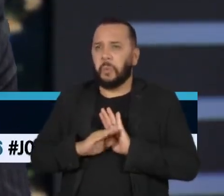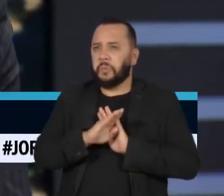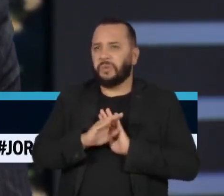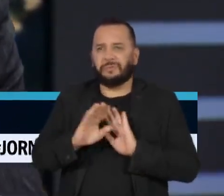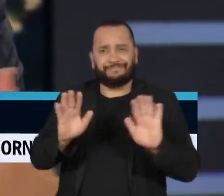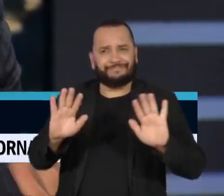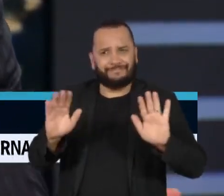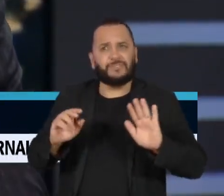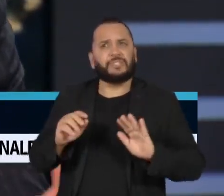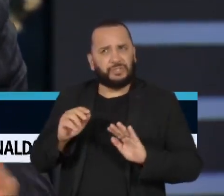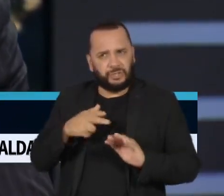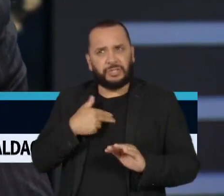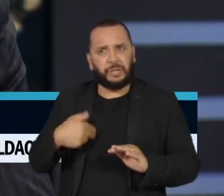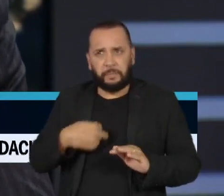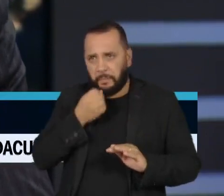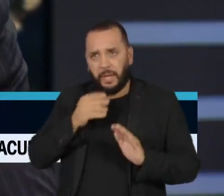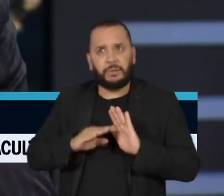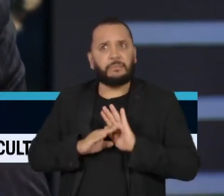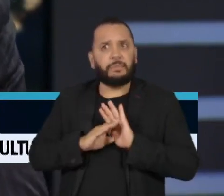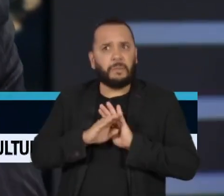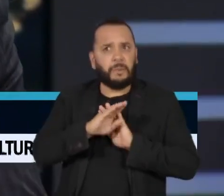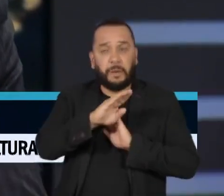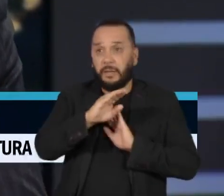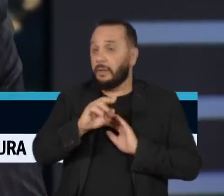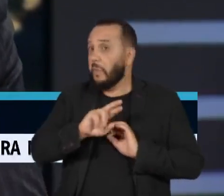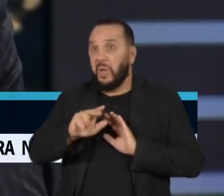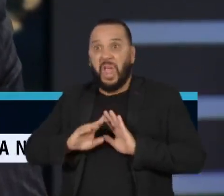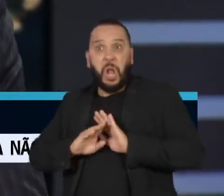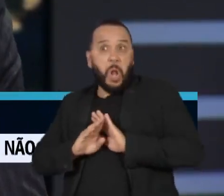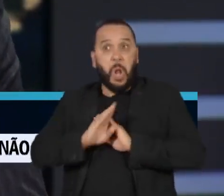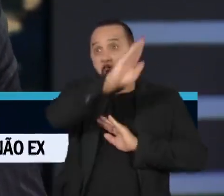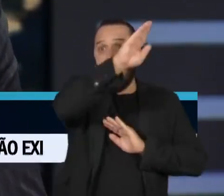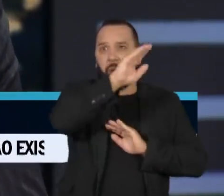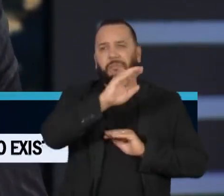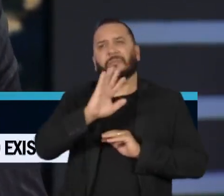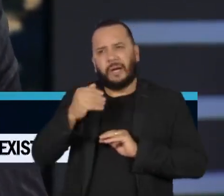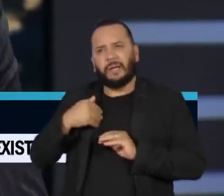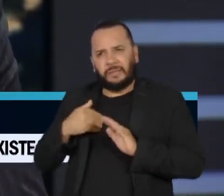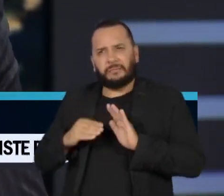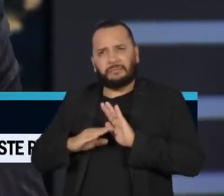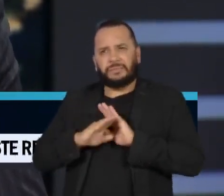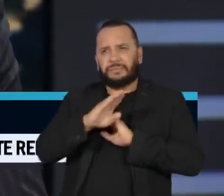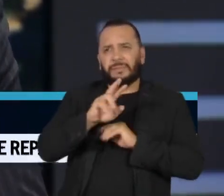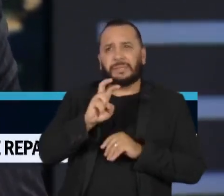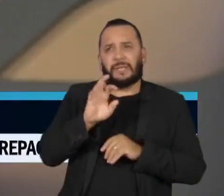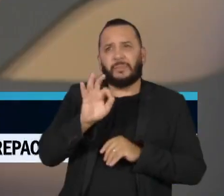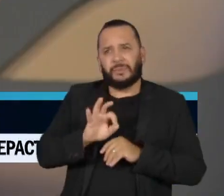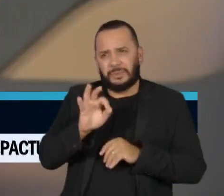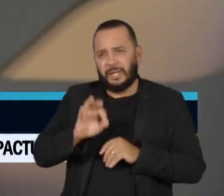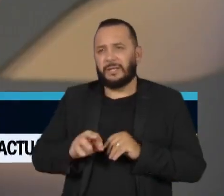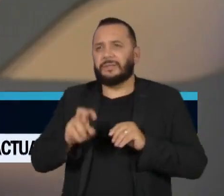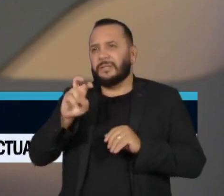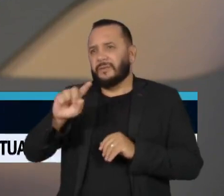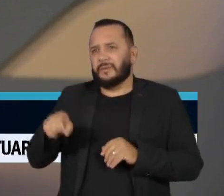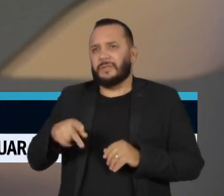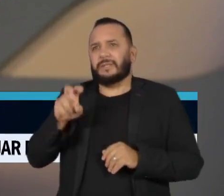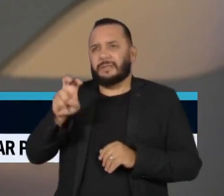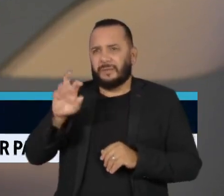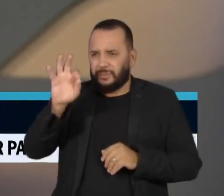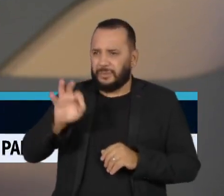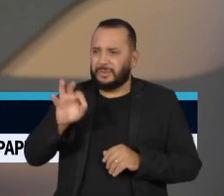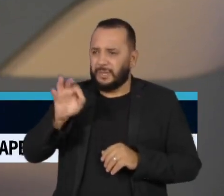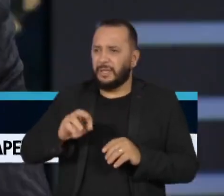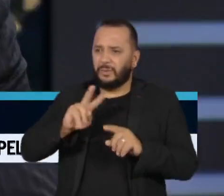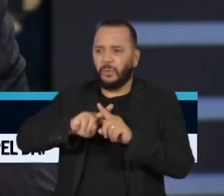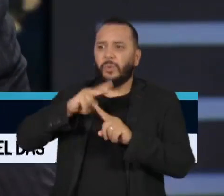o que é Aliás já anunciou isso há tempos atrás tem uma mudança estrutural na China mas deve voltar para casa dos 5% 5,5% ou seja quase o